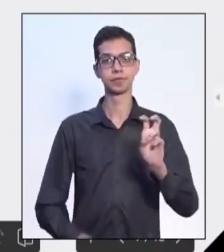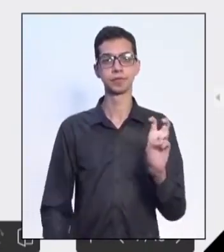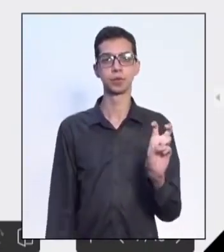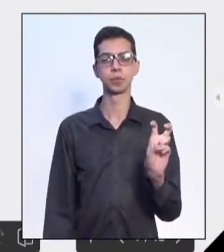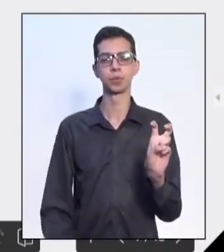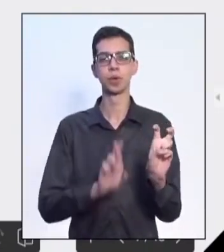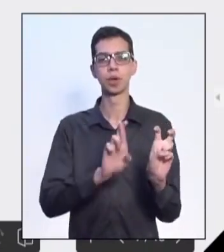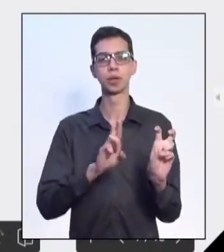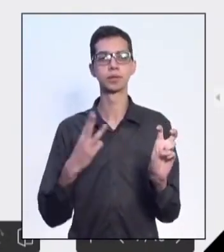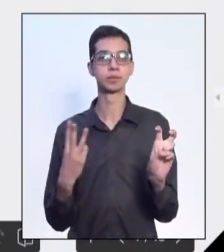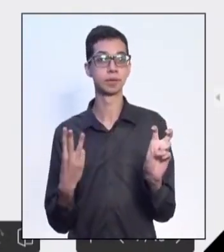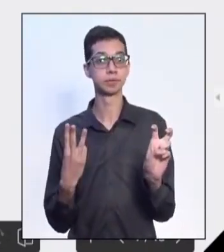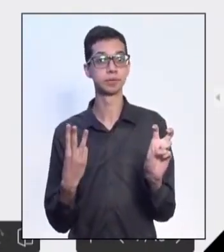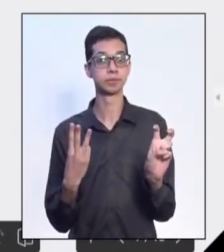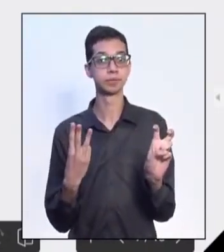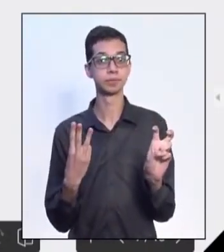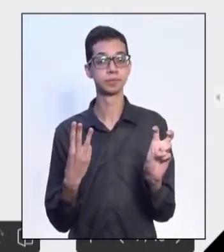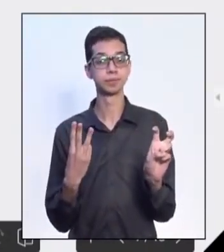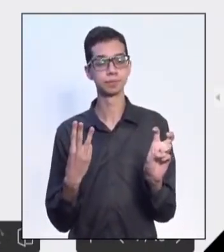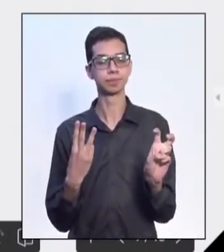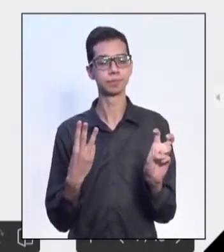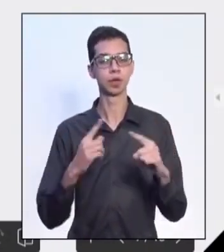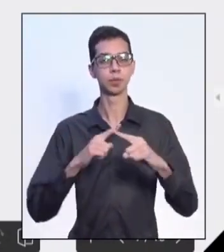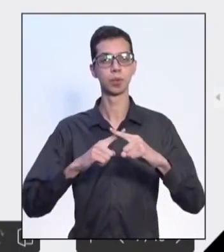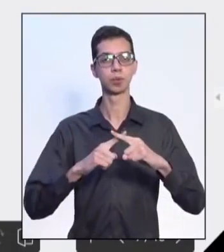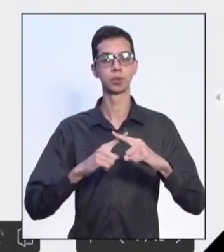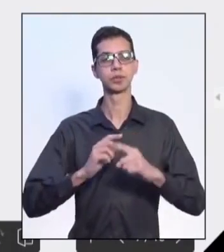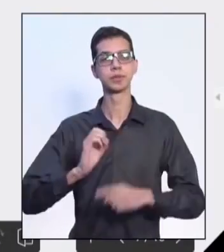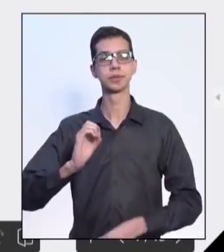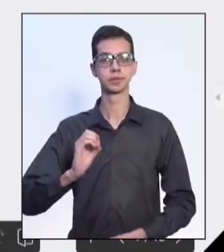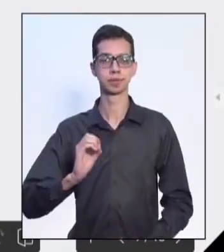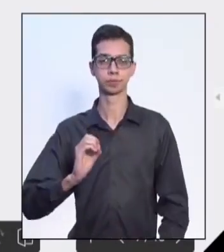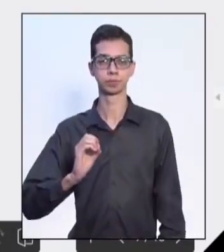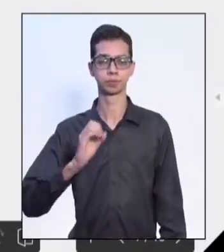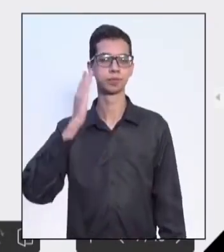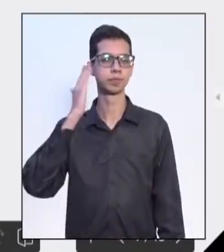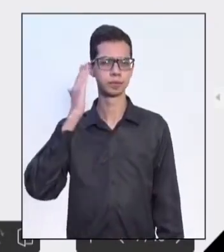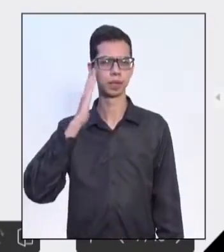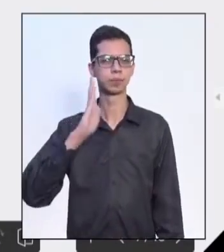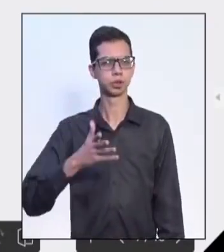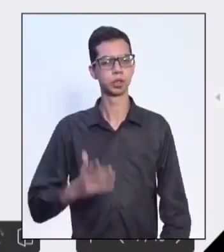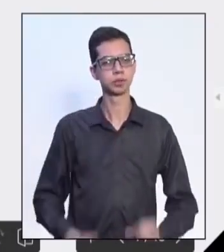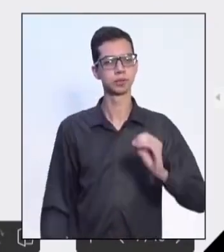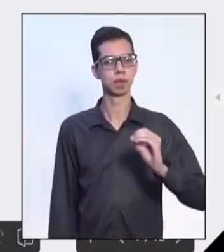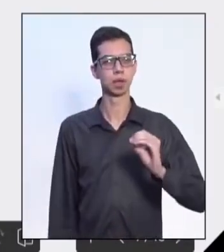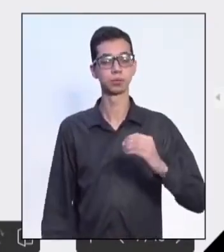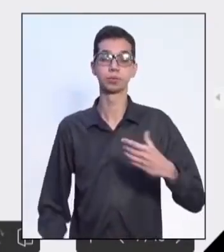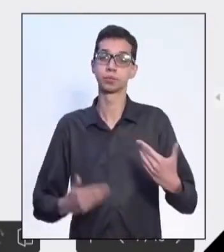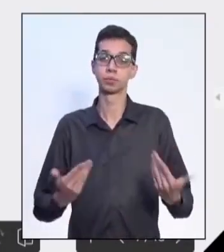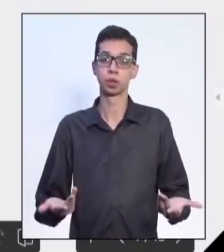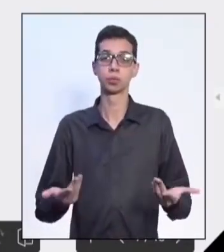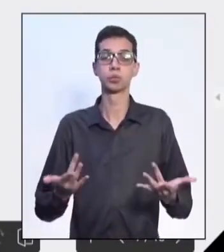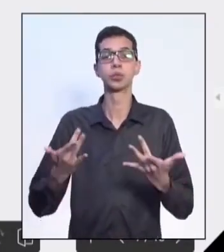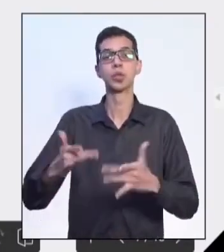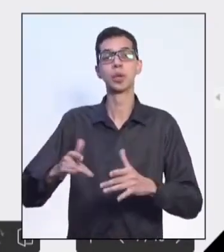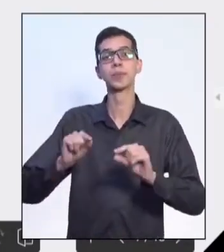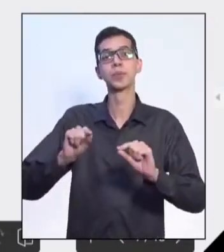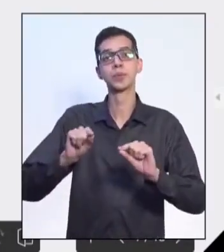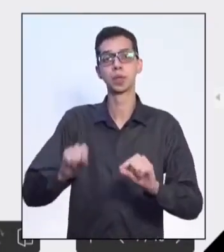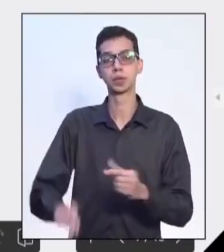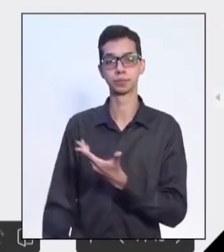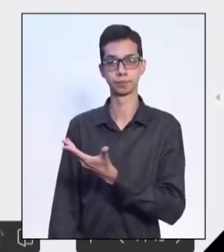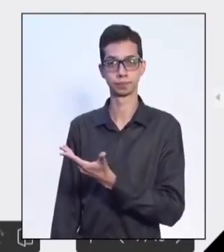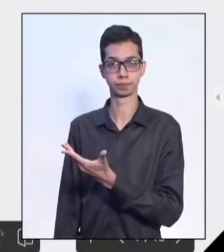é o R3. Multiplicar por 0, a gente já sabe que dá 0. Então, vai sobrar só esta